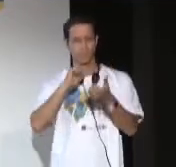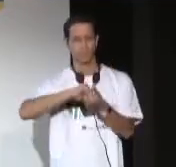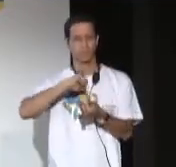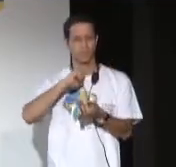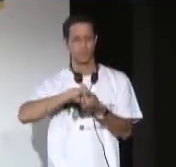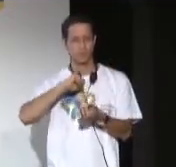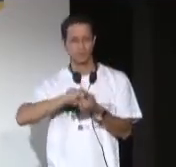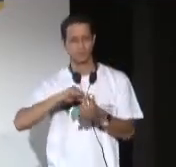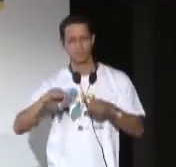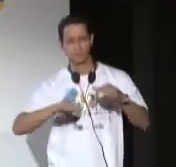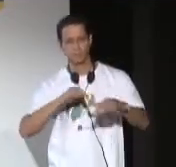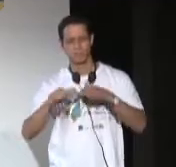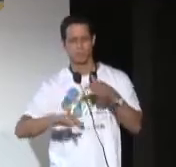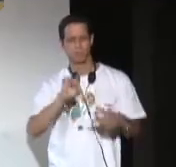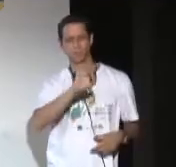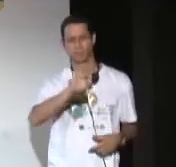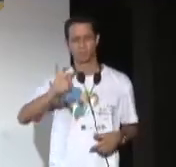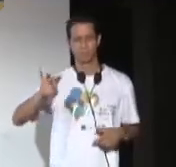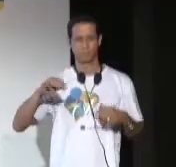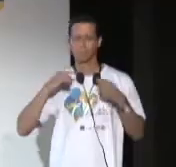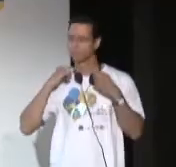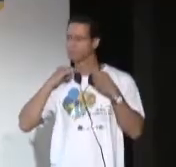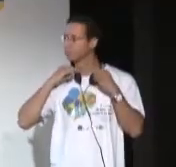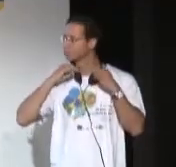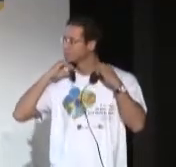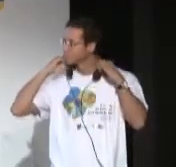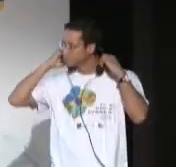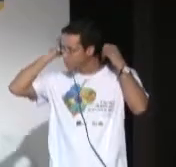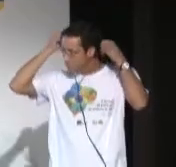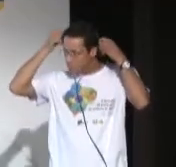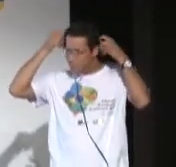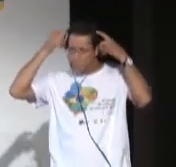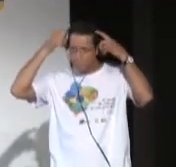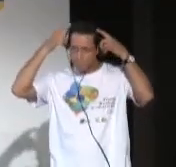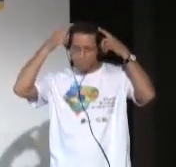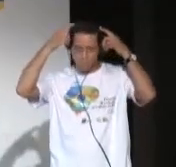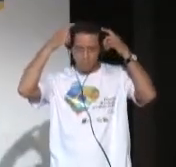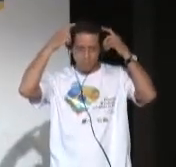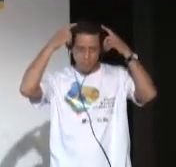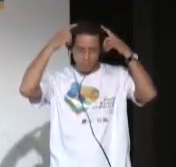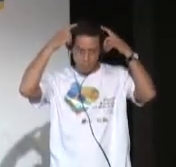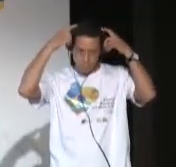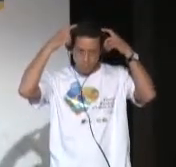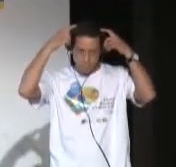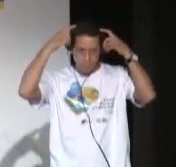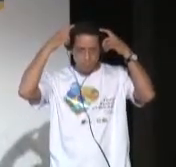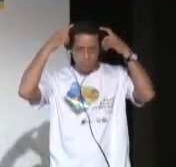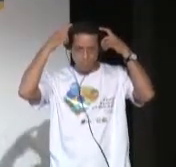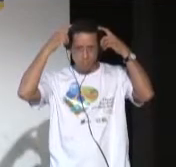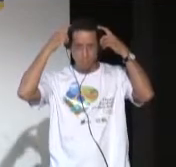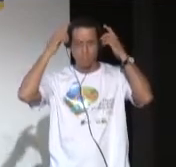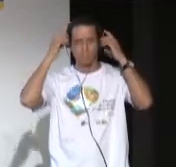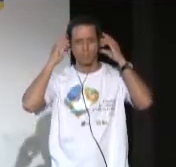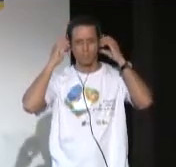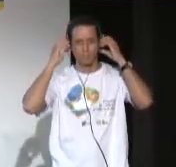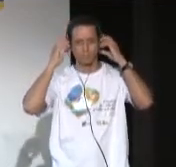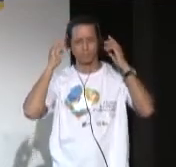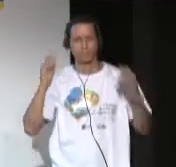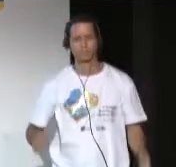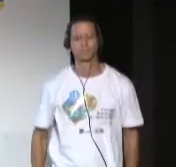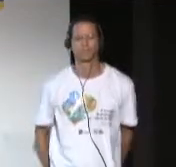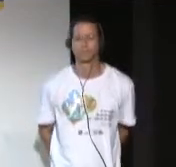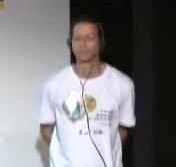sua apresentação, não constam avaliações educacionais, ou seja, um sistema nacional de avaliação.